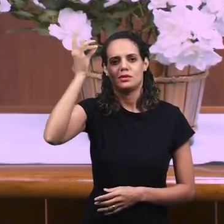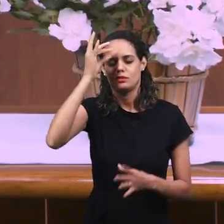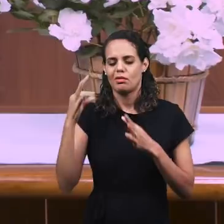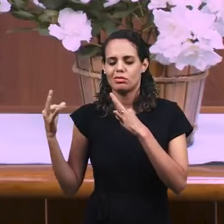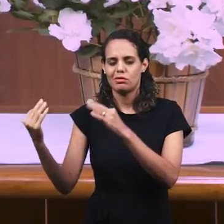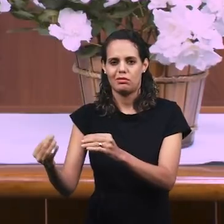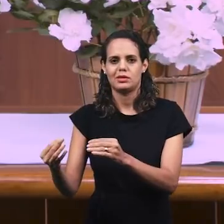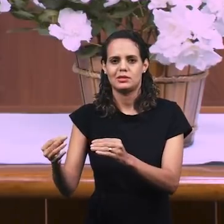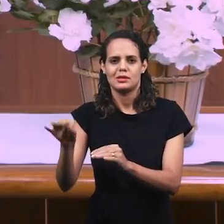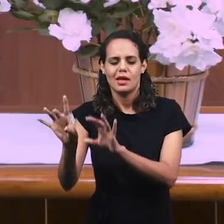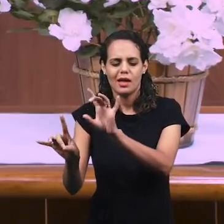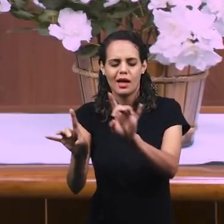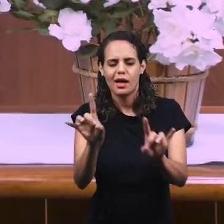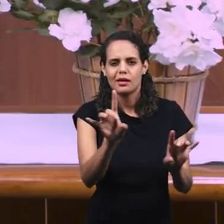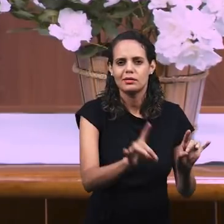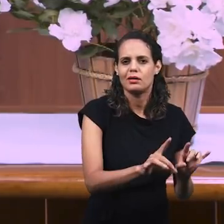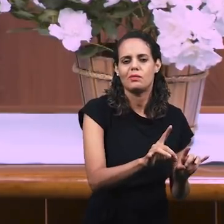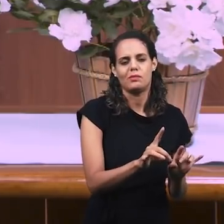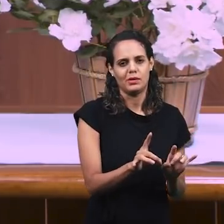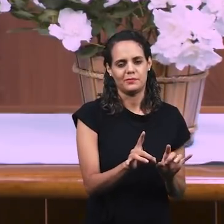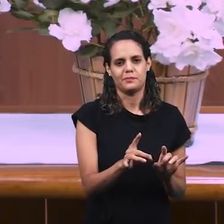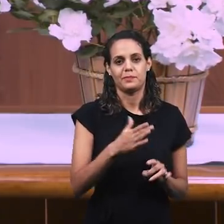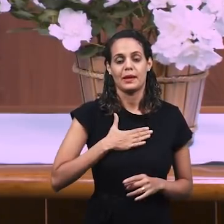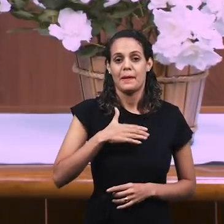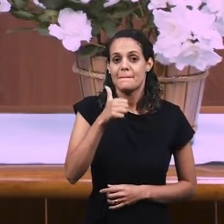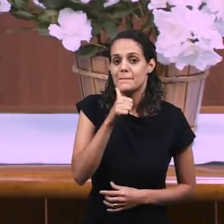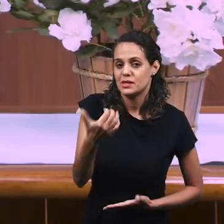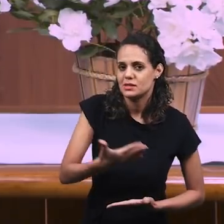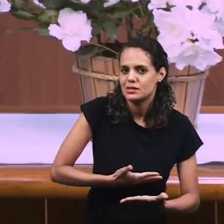servos e as minhas servas profetizarão.